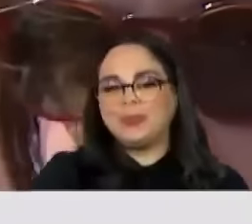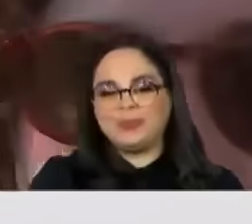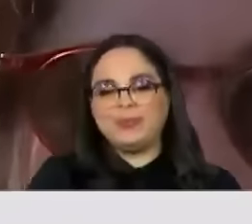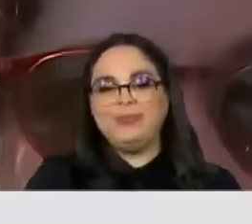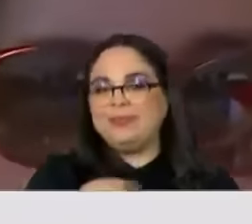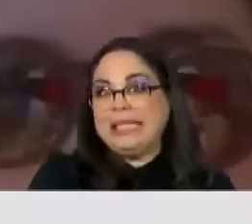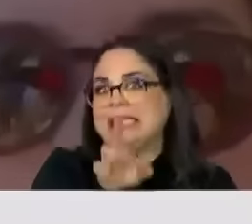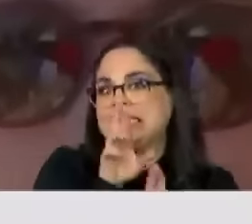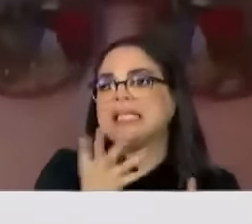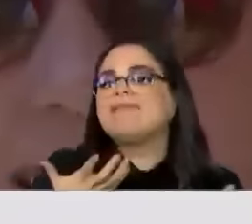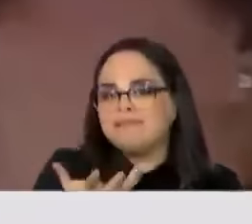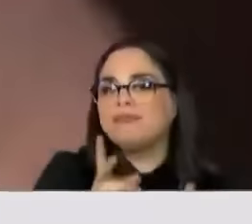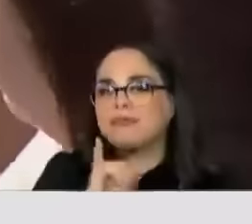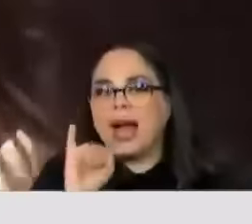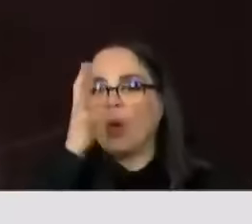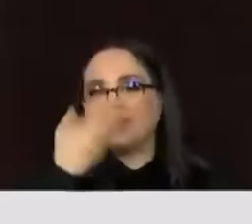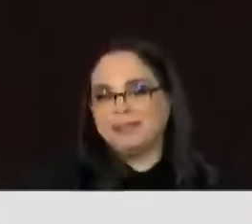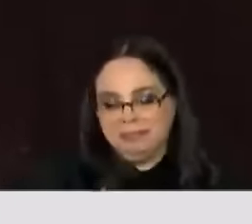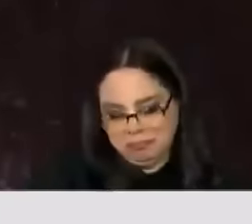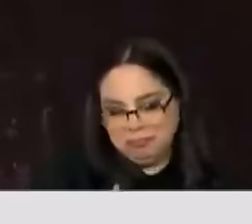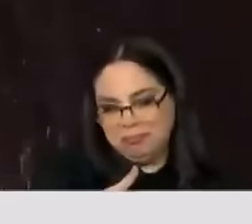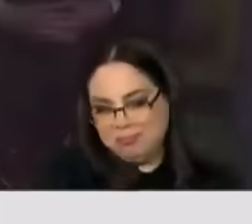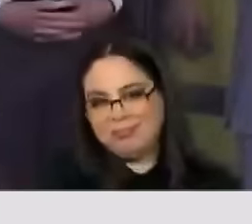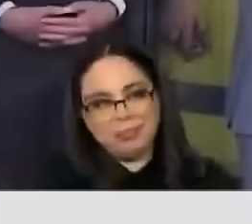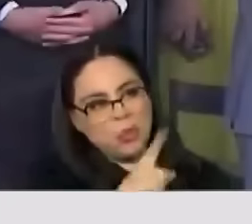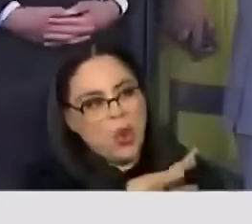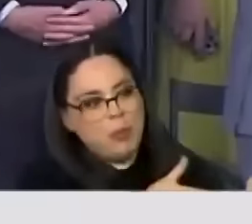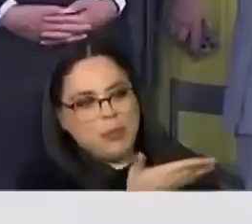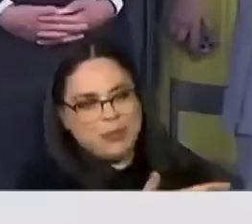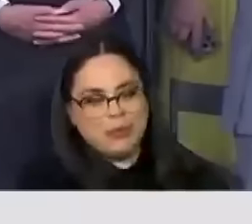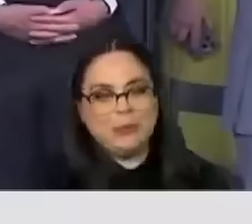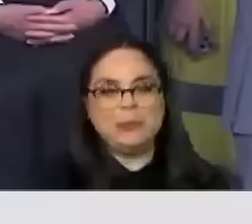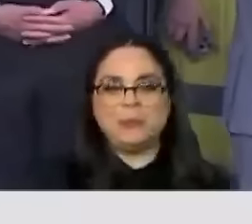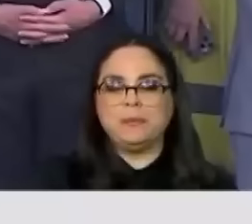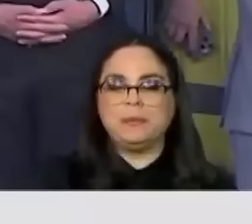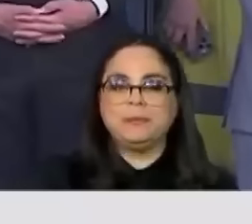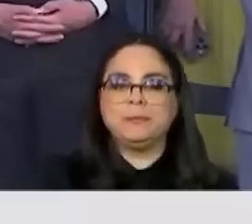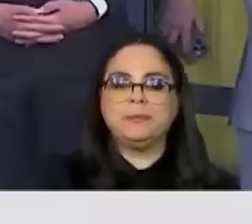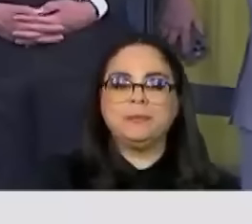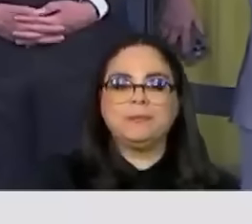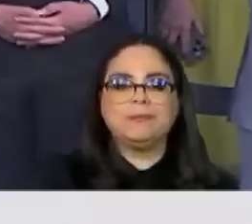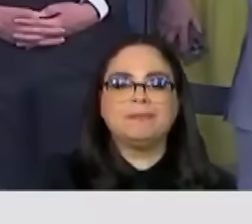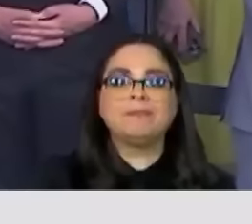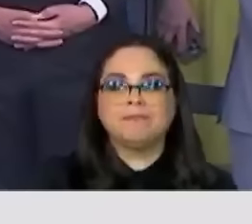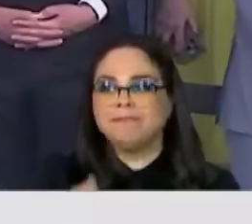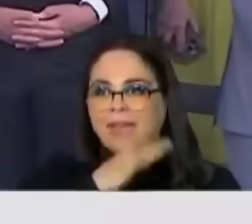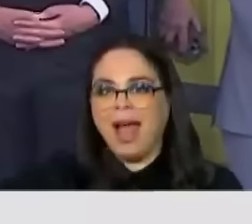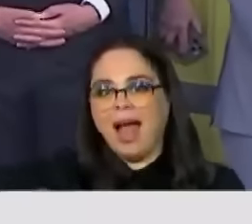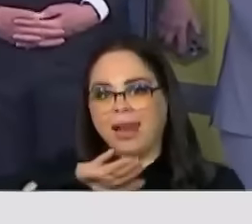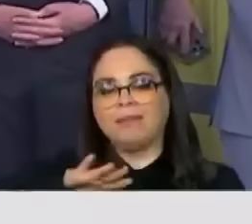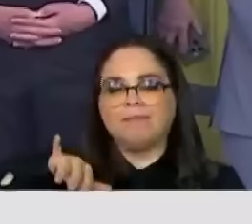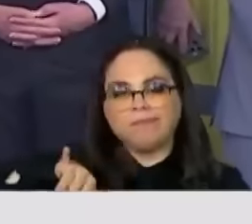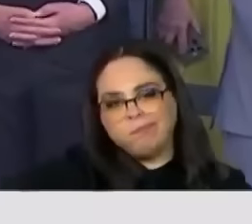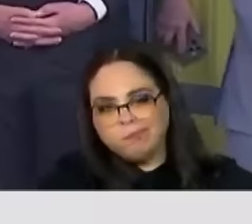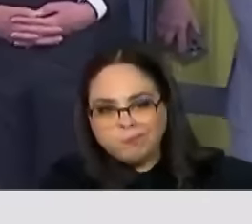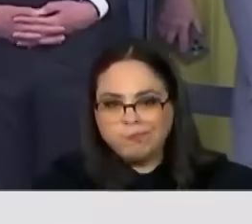repórter Luciana Verdolin? Já para saber como que estão, então, as comemorações por lá, o que que vai acontecer a partir de